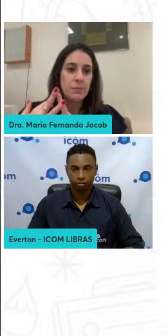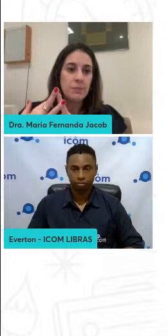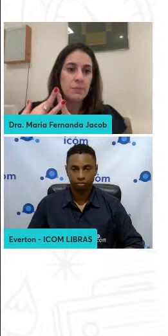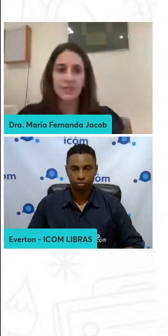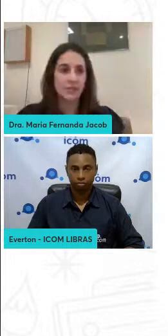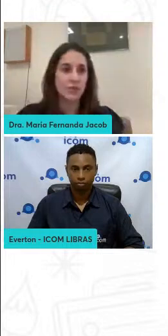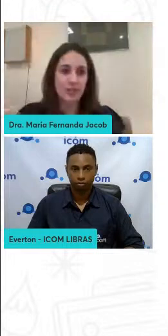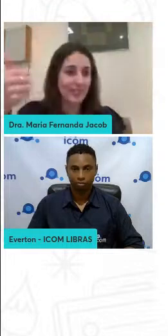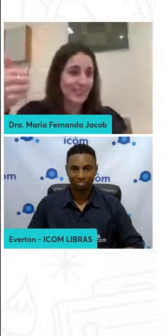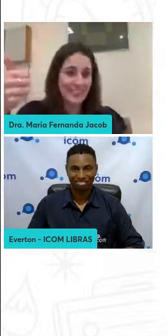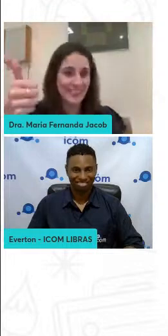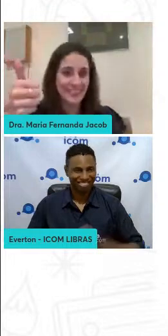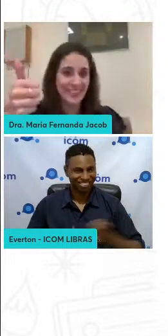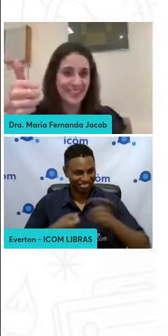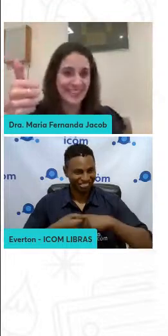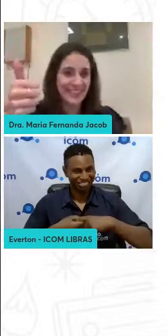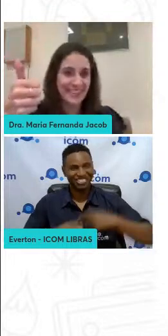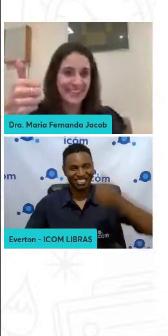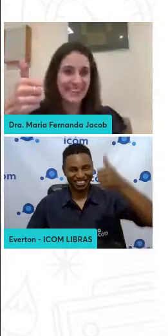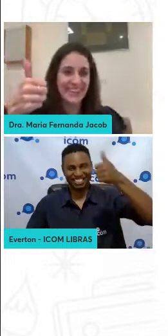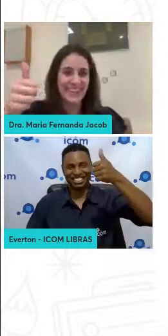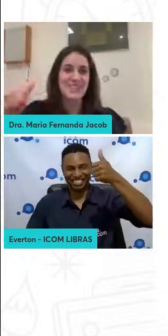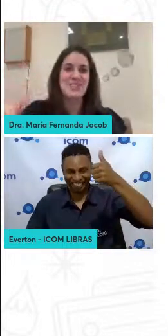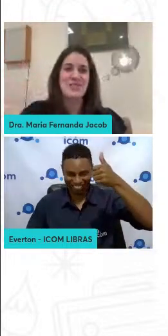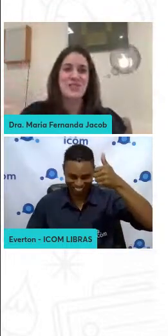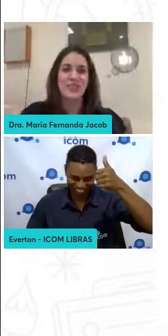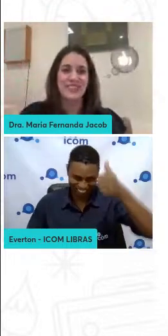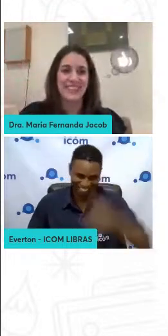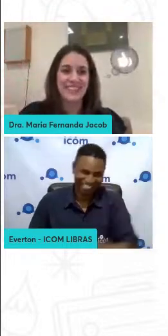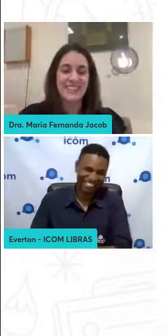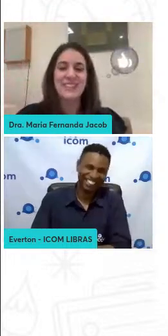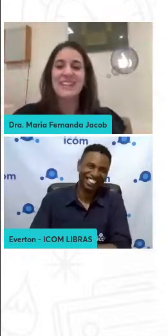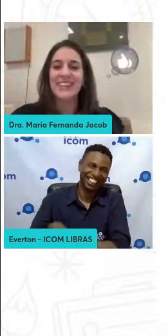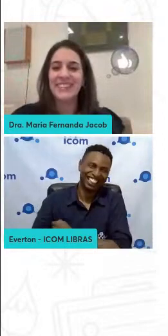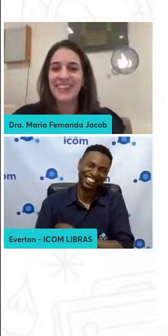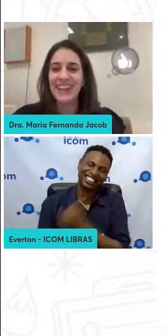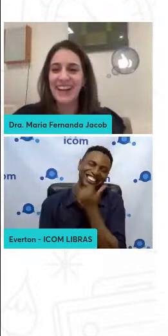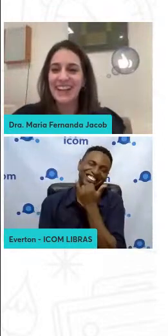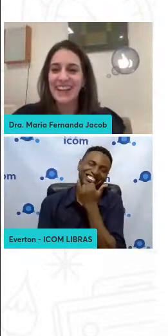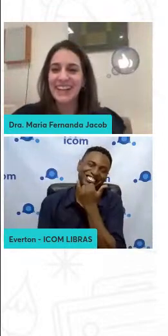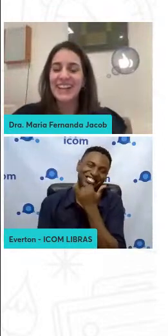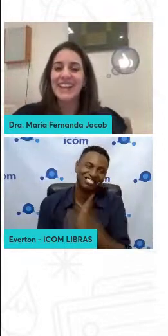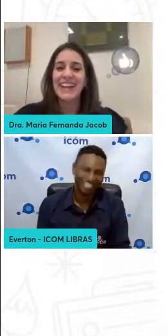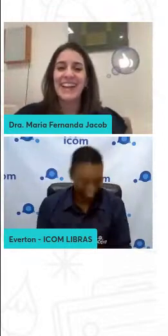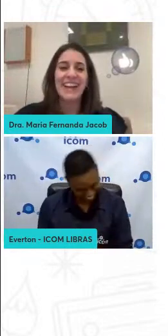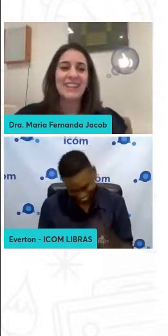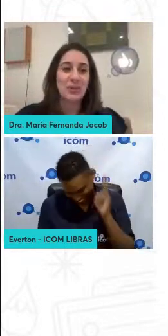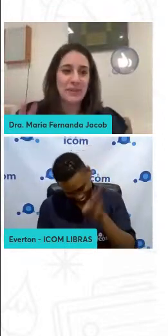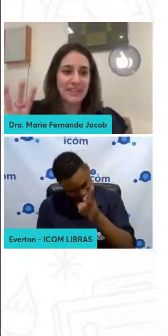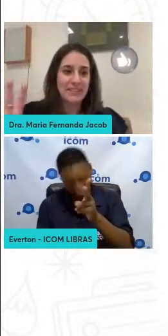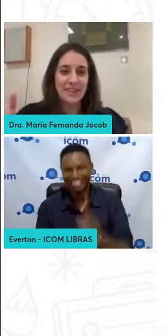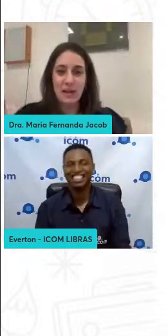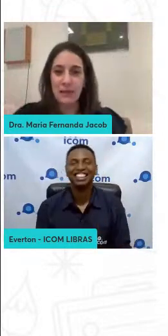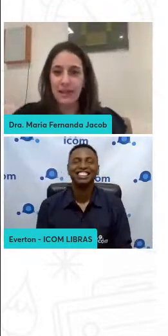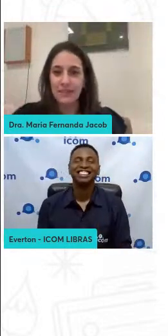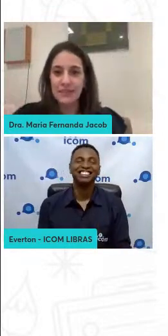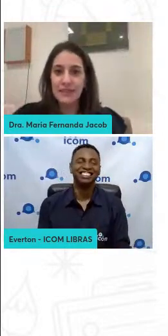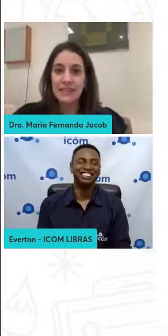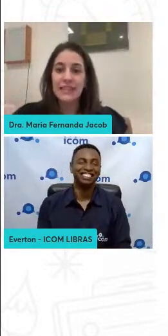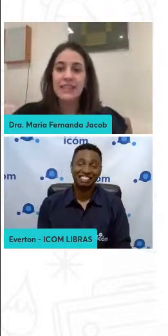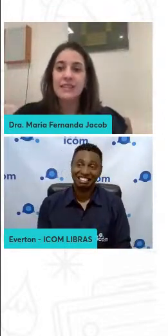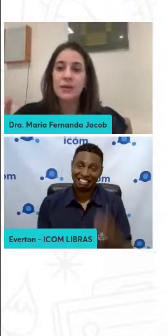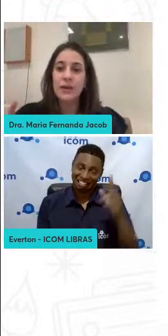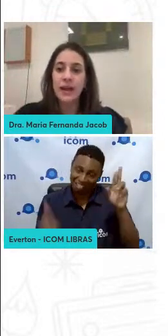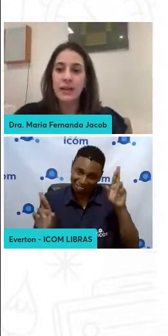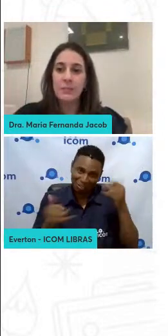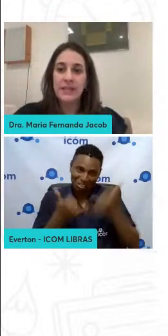Voltou, não? Voltou? Voltou? Ah, desculpa, gente. Vamos lá. Tomara que não caia